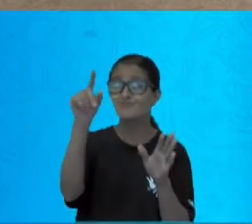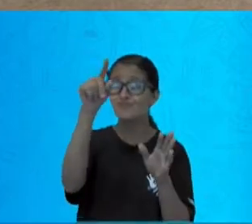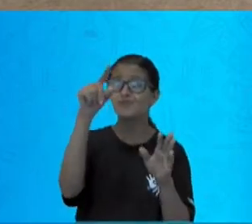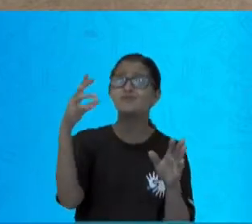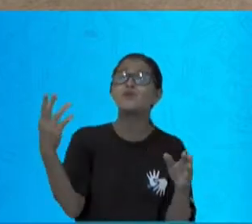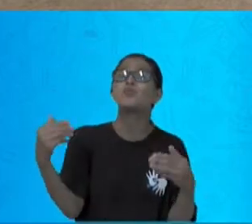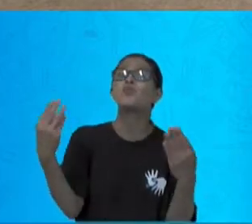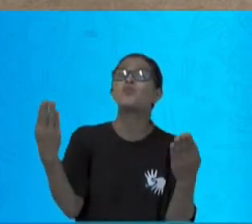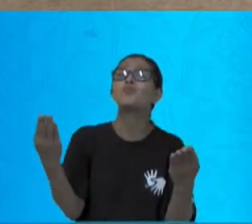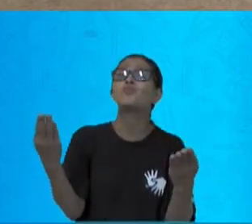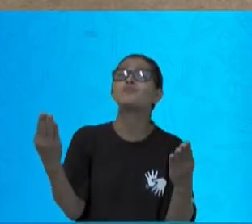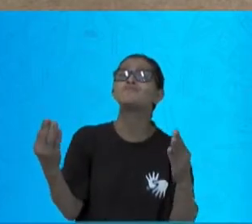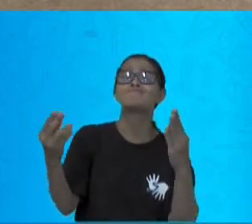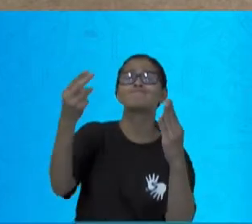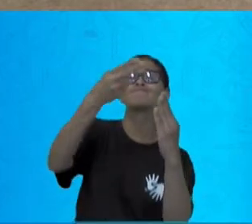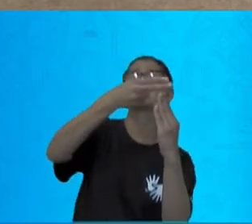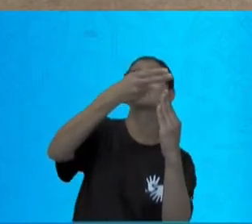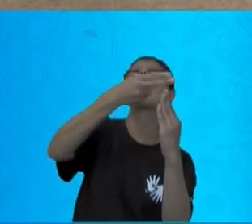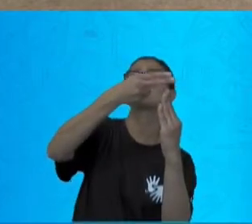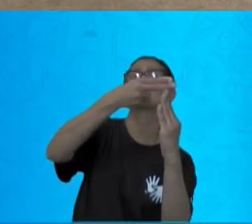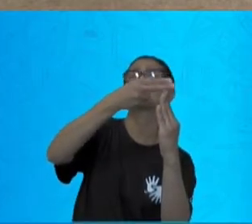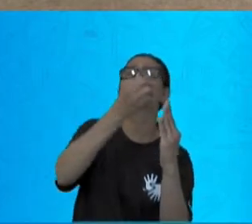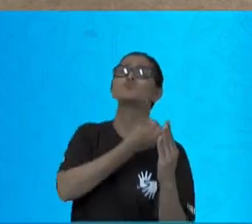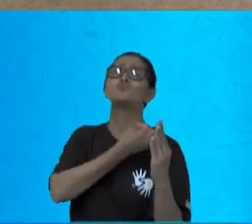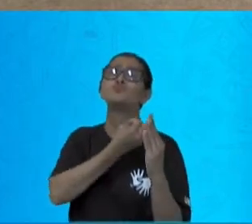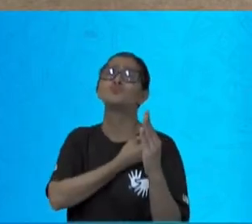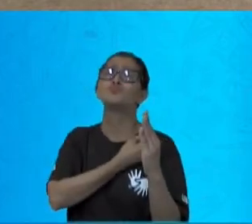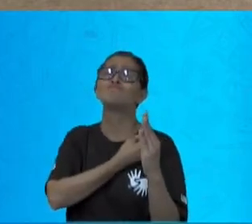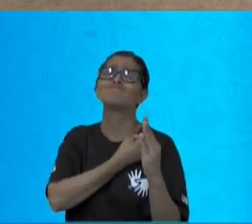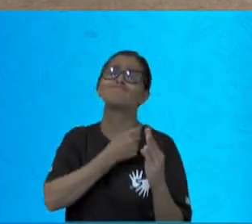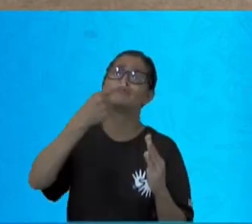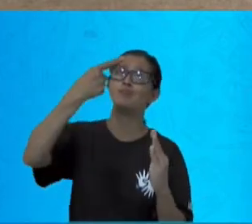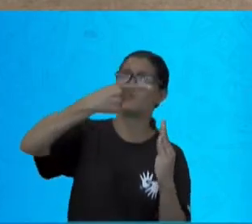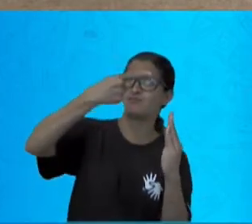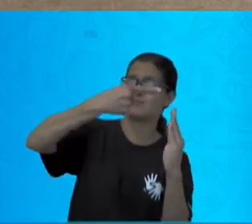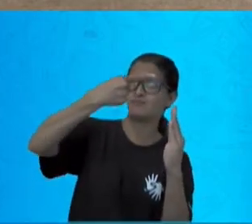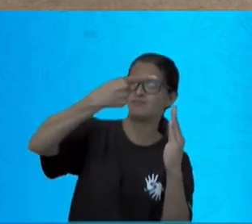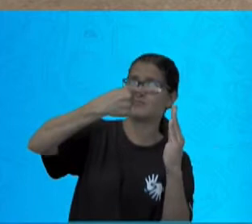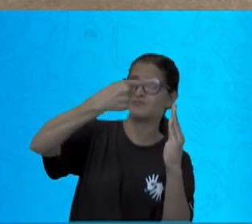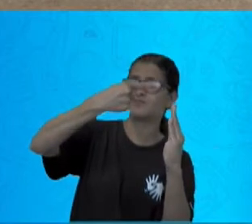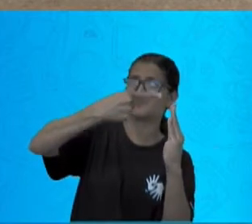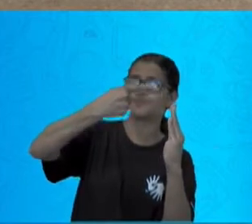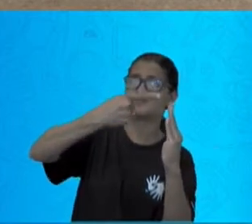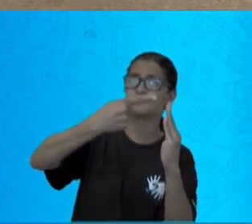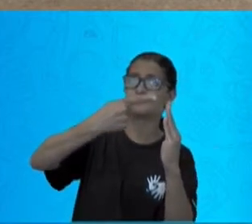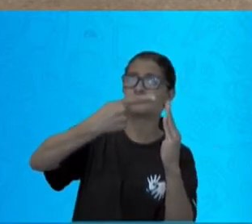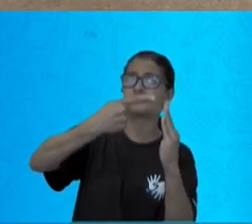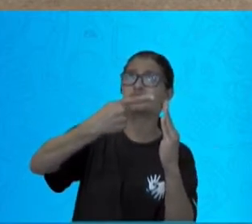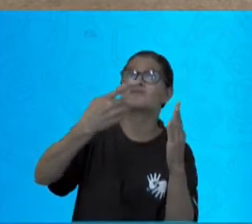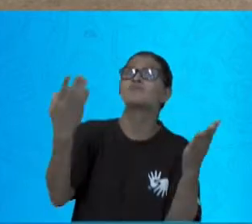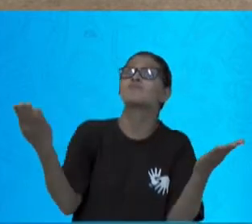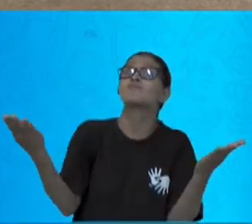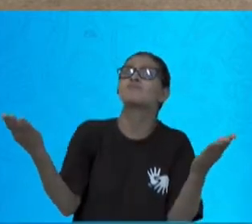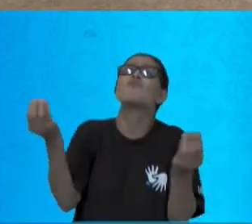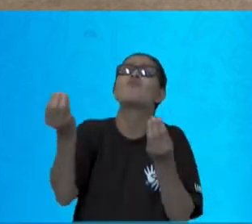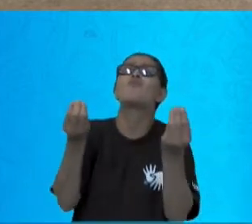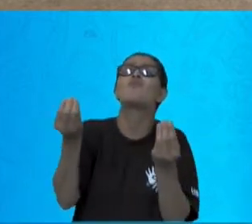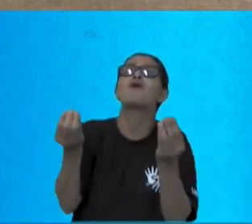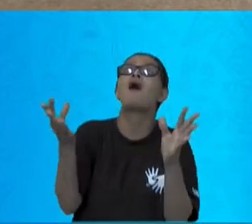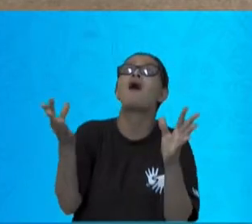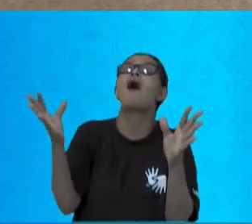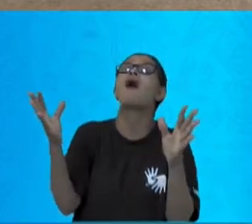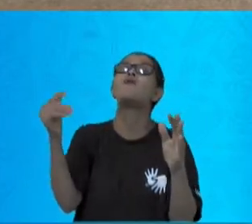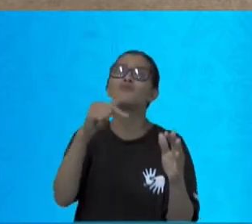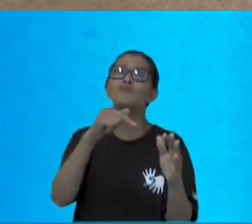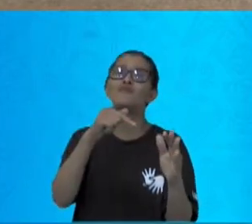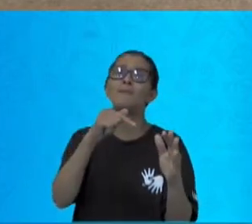E quando o meu expoente é negativo? Quando o expoente é negativo, o que eu devo fazer? Fazer o